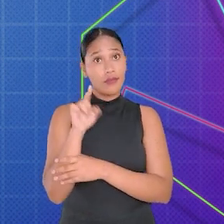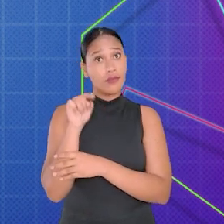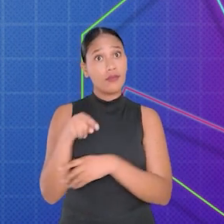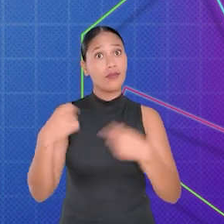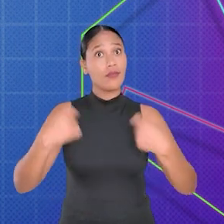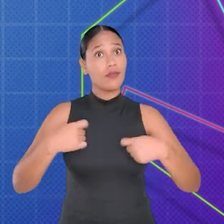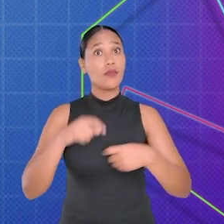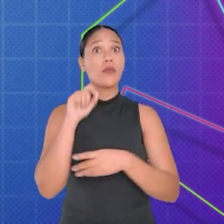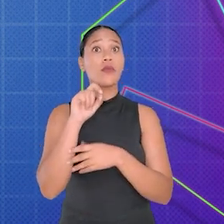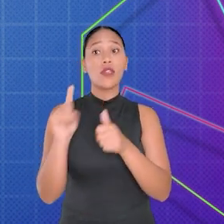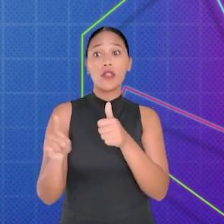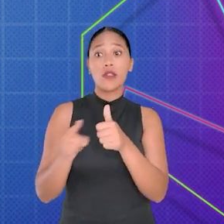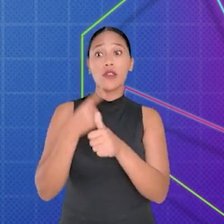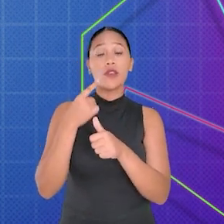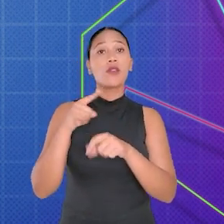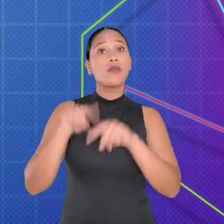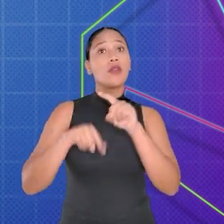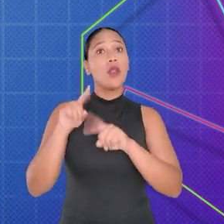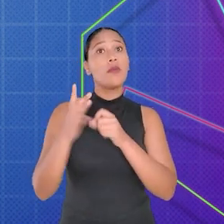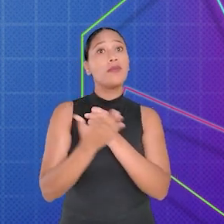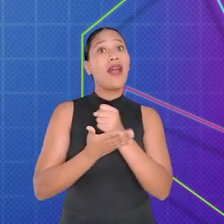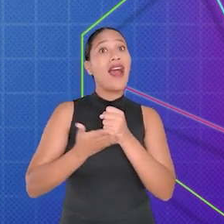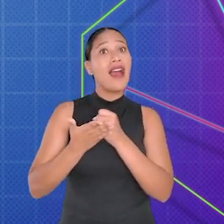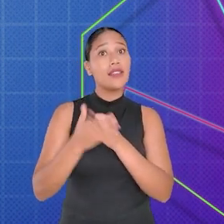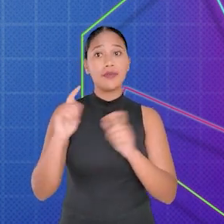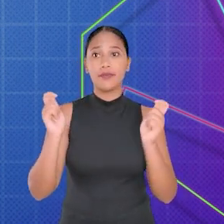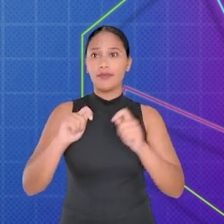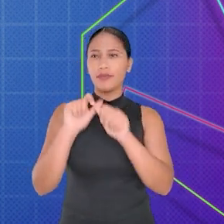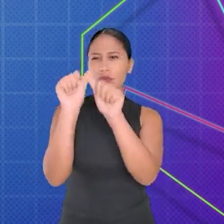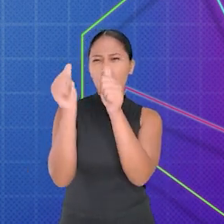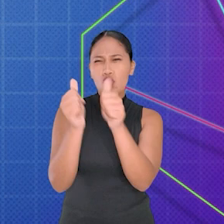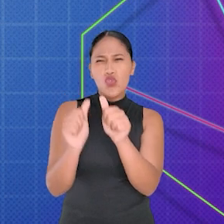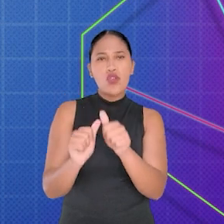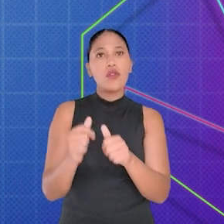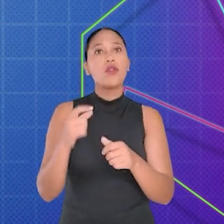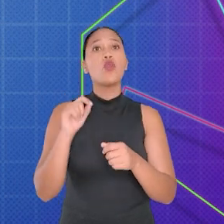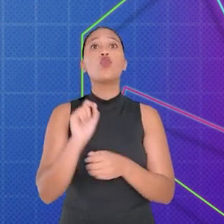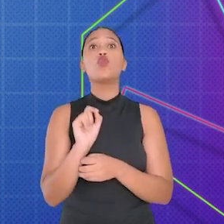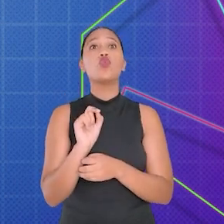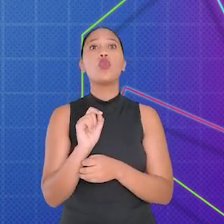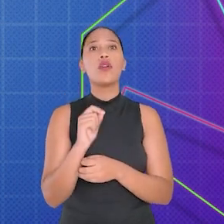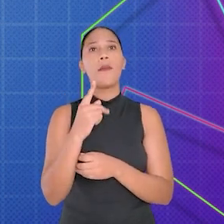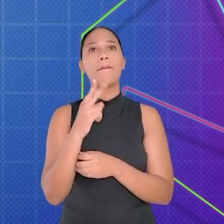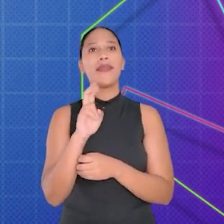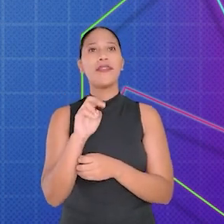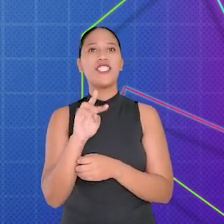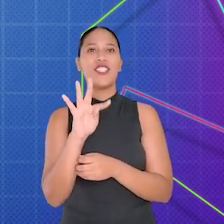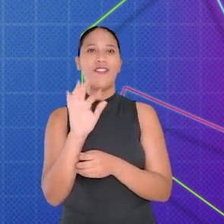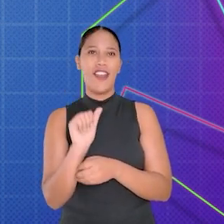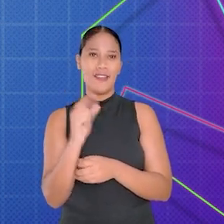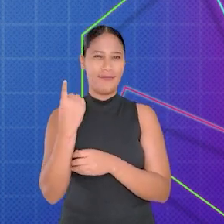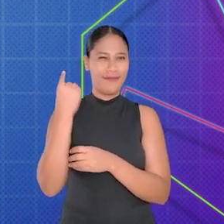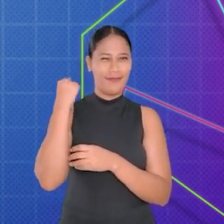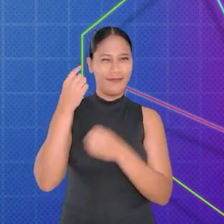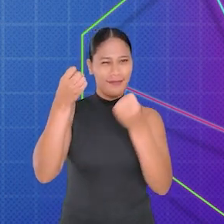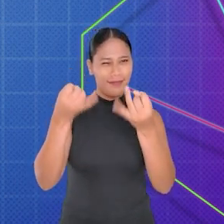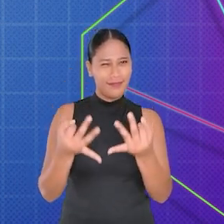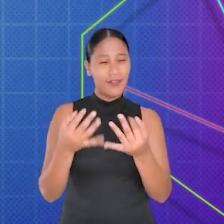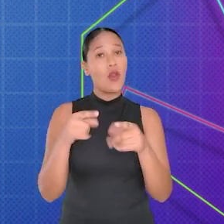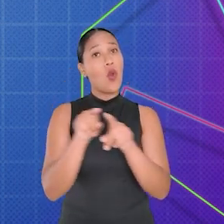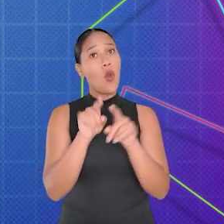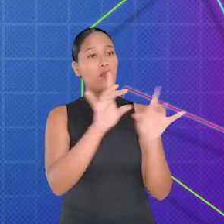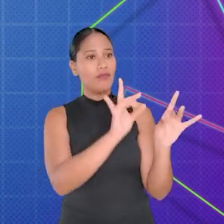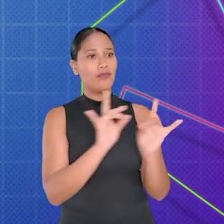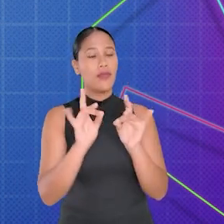necessário primeiro criar um objeto base para poder esculpir, usando primitivas como cubos, esferas e cilindros, ou importando um